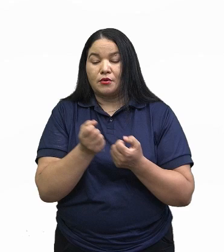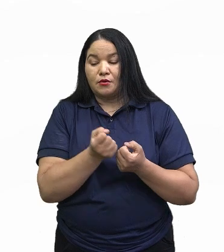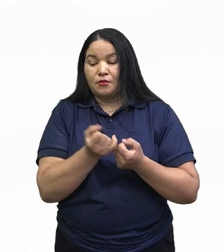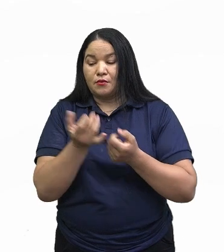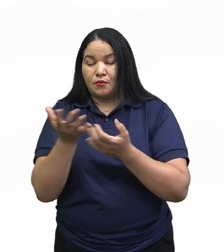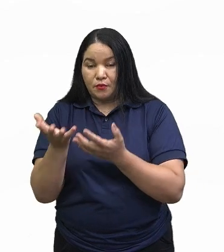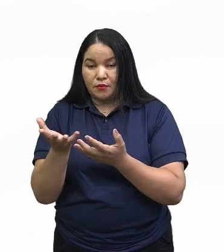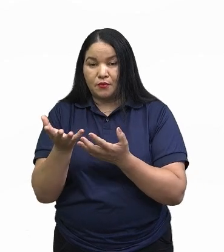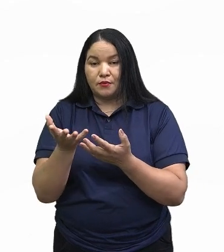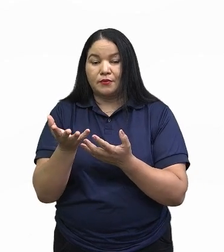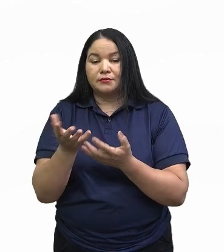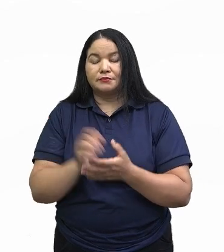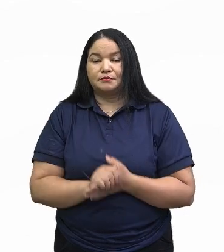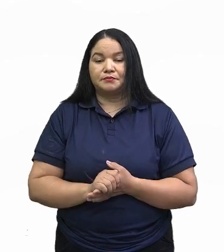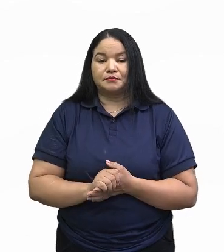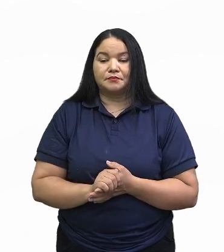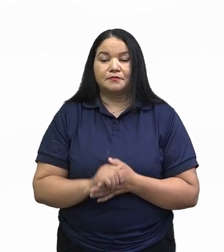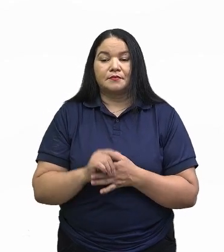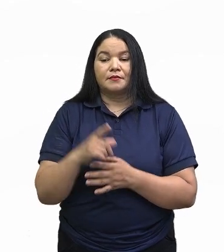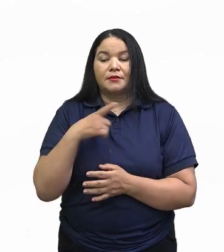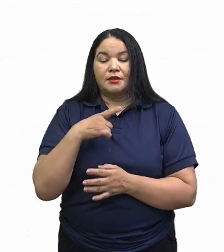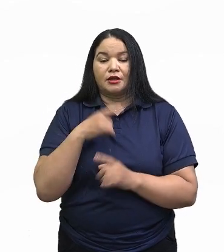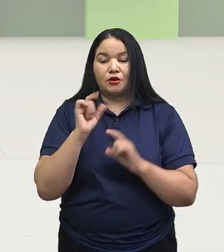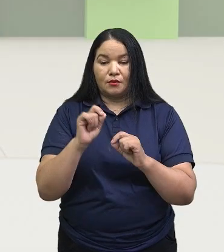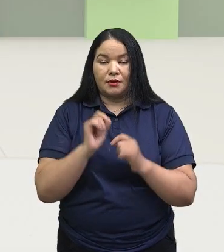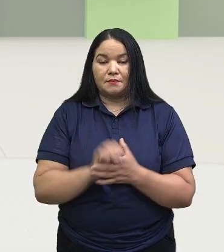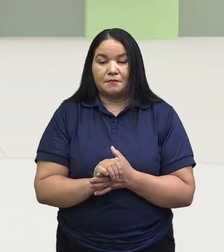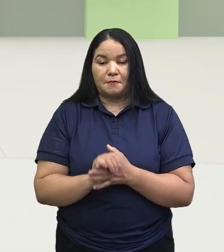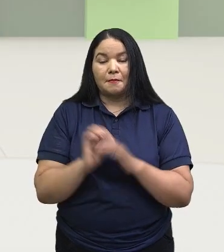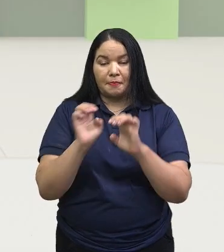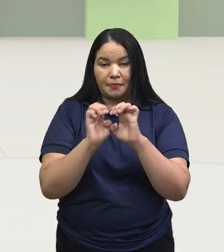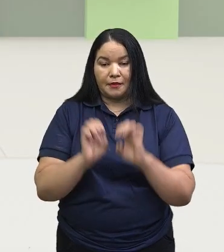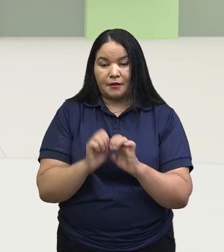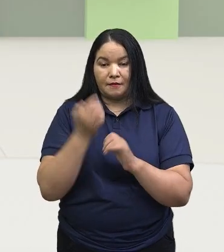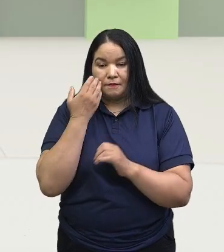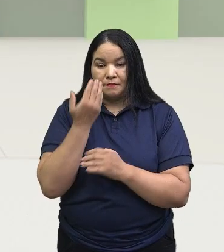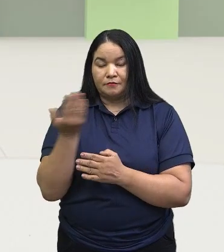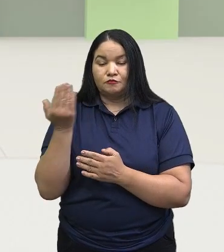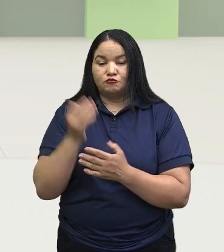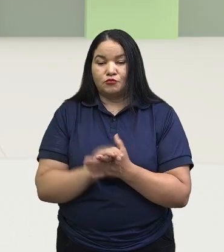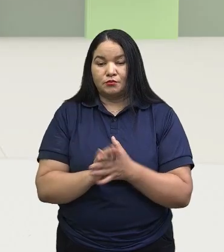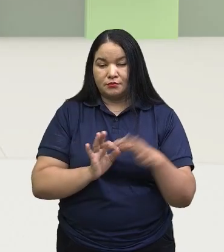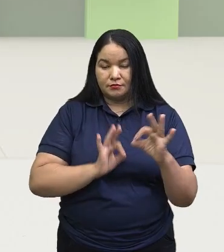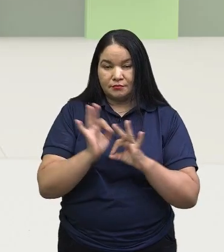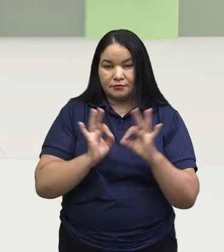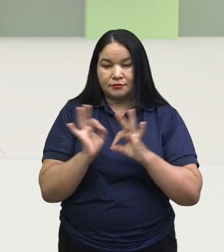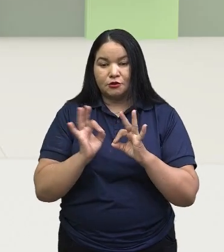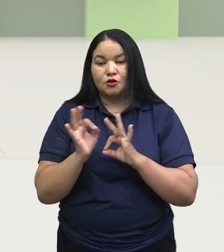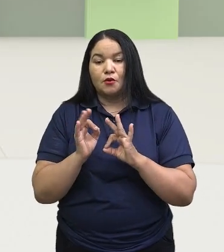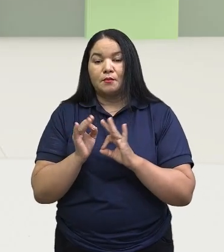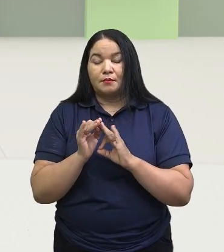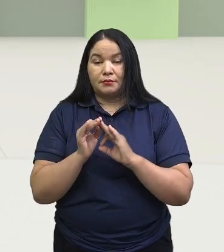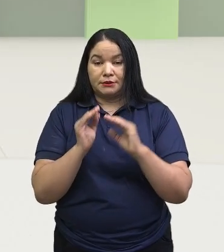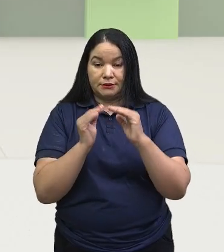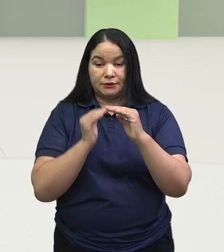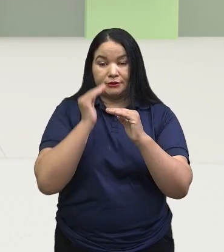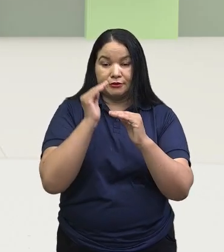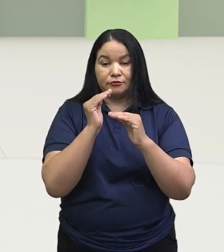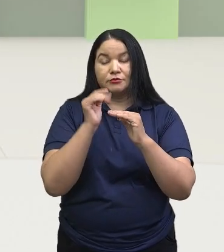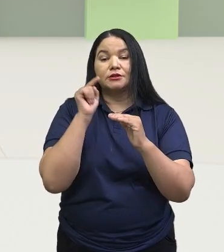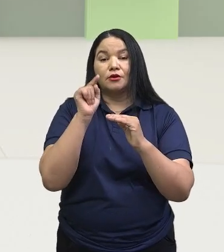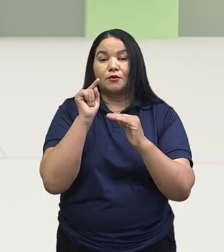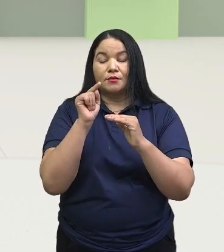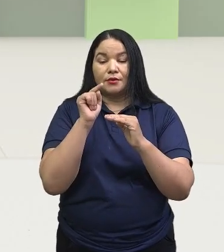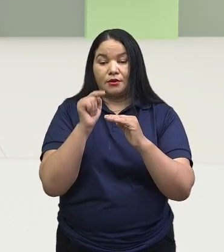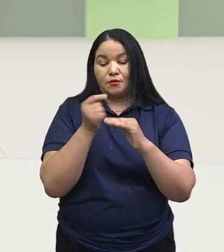rejeitado é direcionado. Nós temos aqui o esquema de uma máquina térmica para mostrar para você. Ela tem lá em cima, ó, ela tem uma